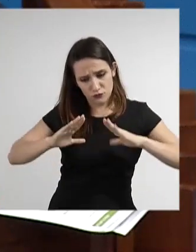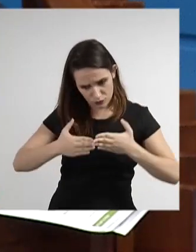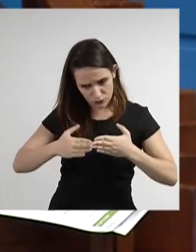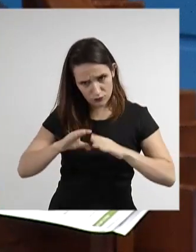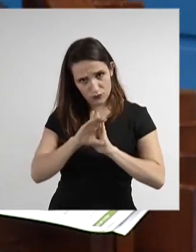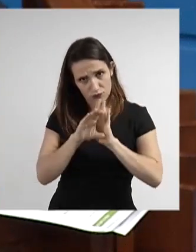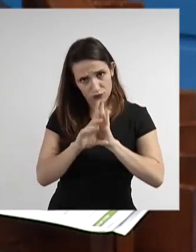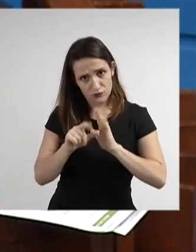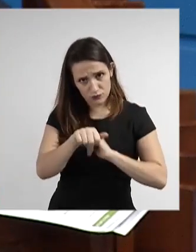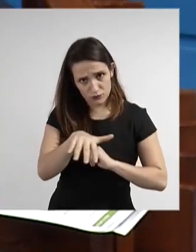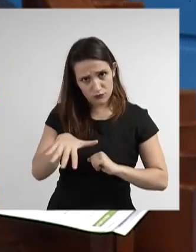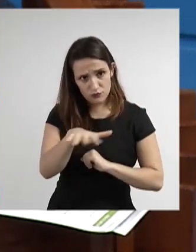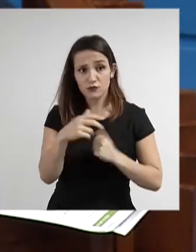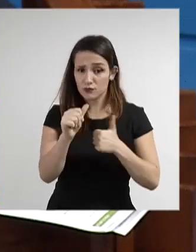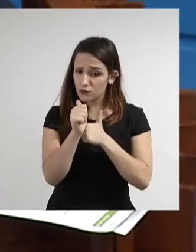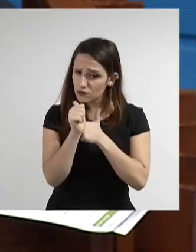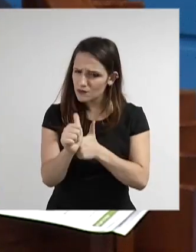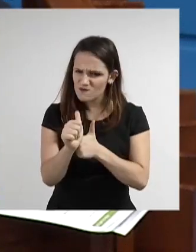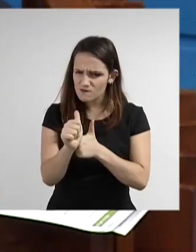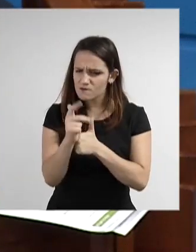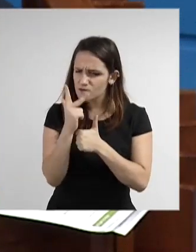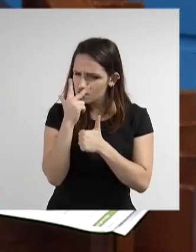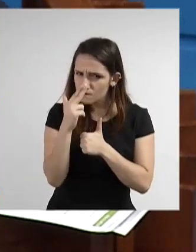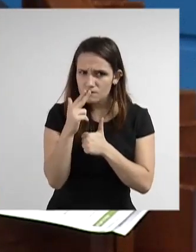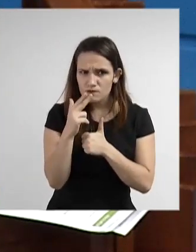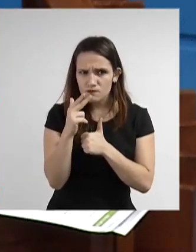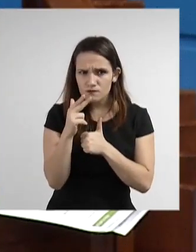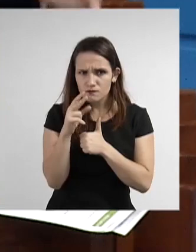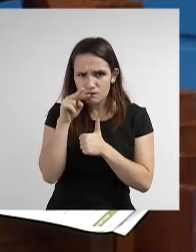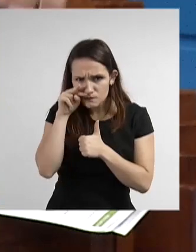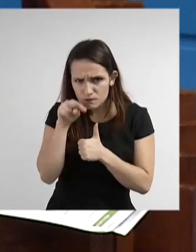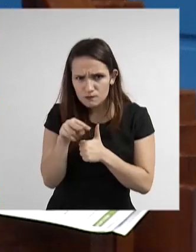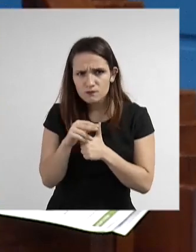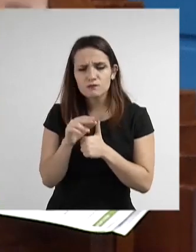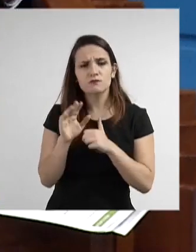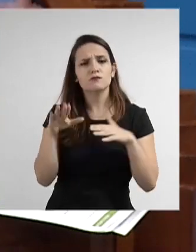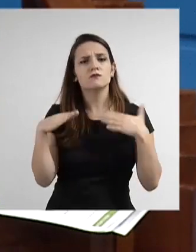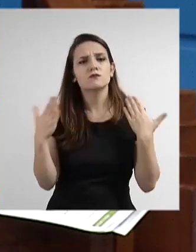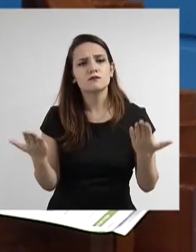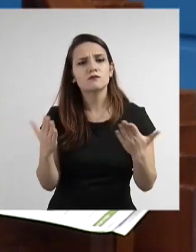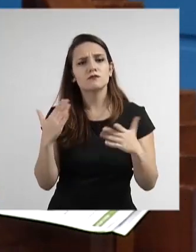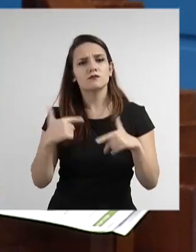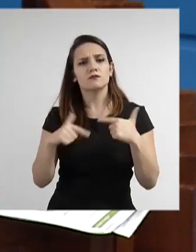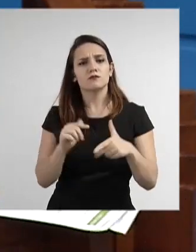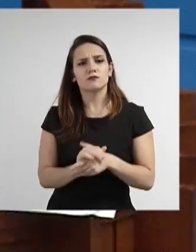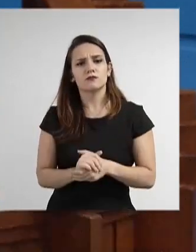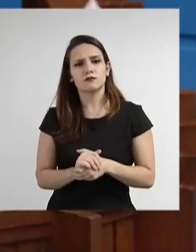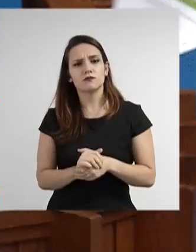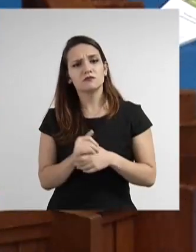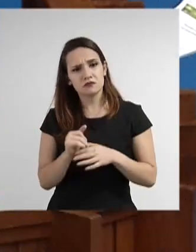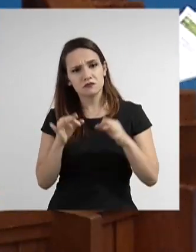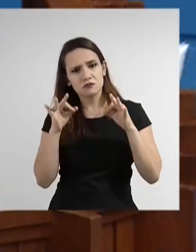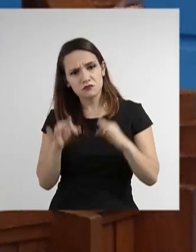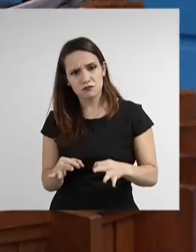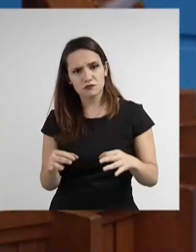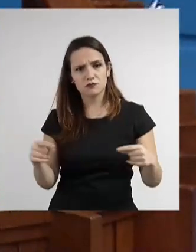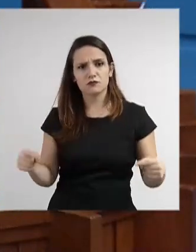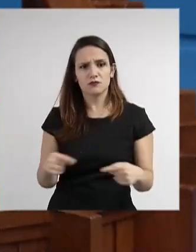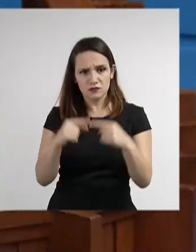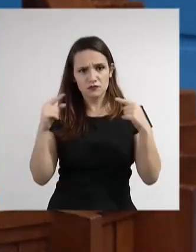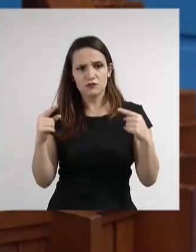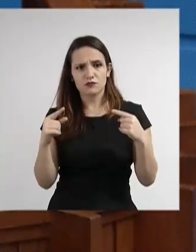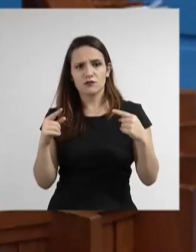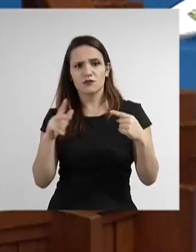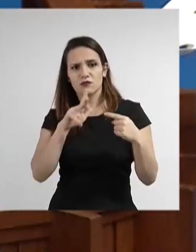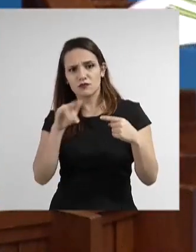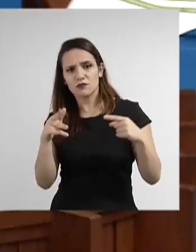deve acompanhar muito de perto, né, esse trabalho para verificar, de fato, se procede esse